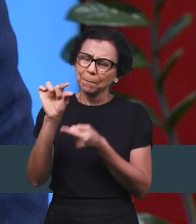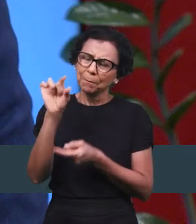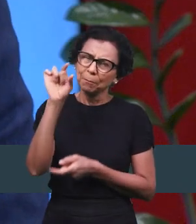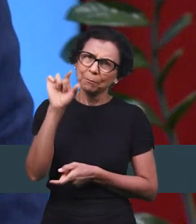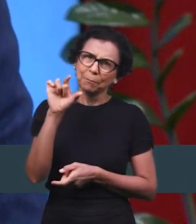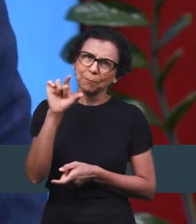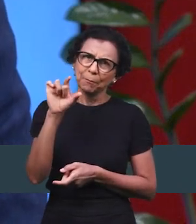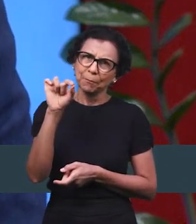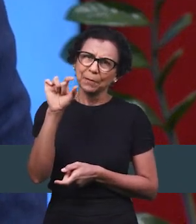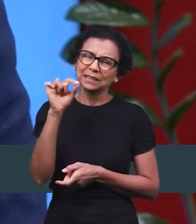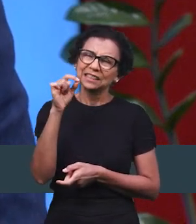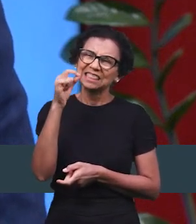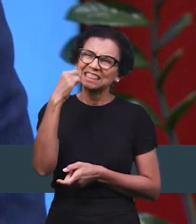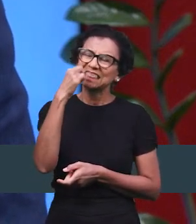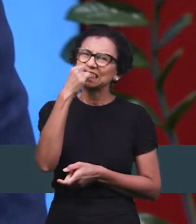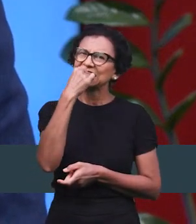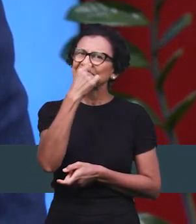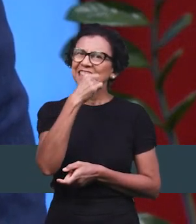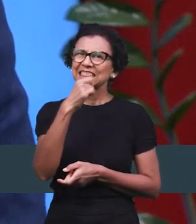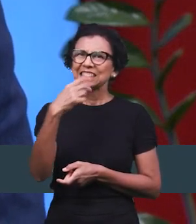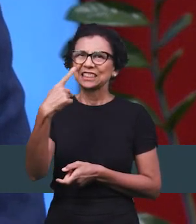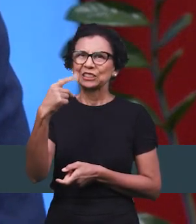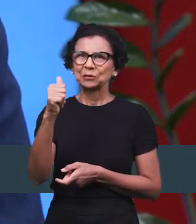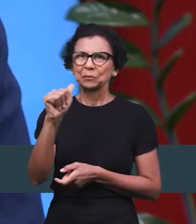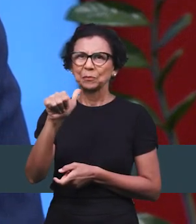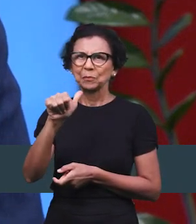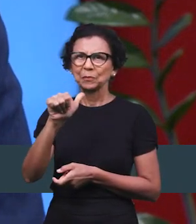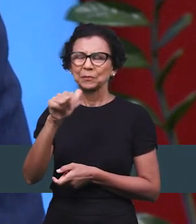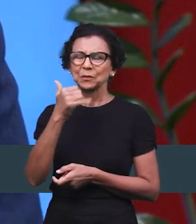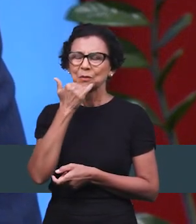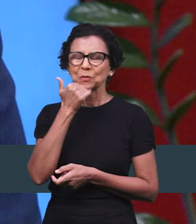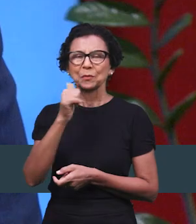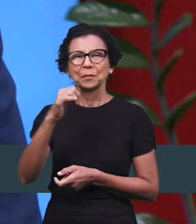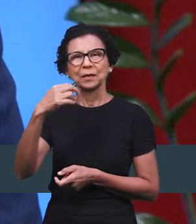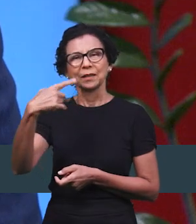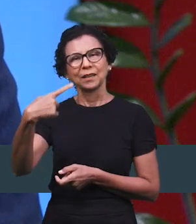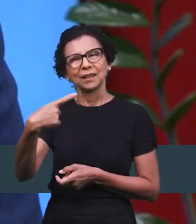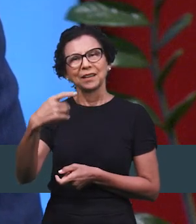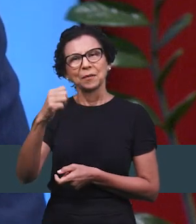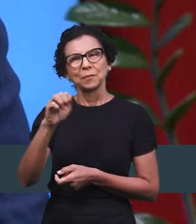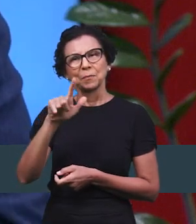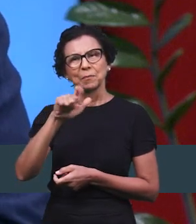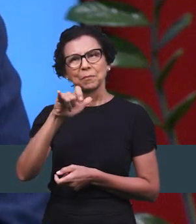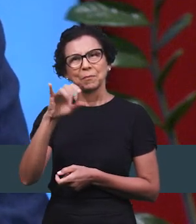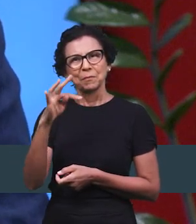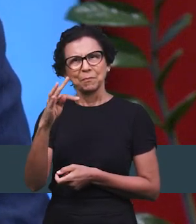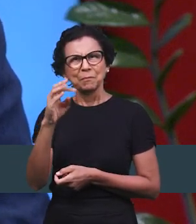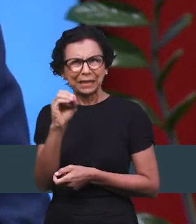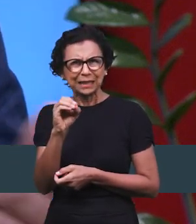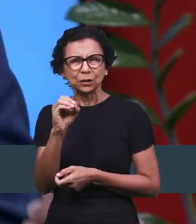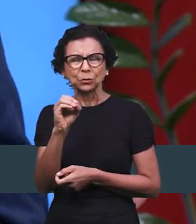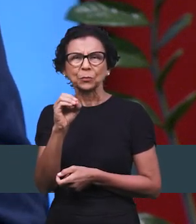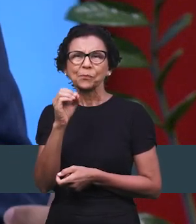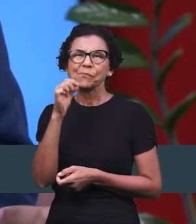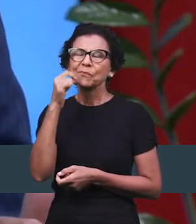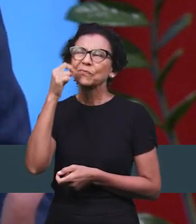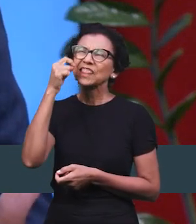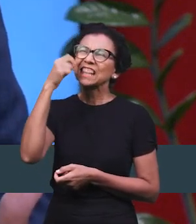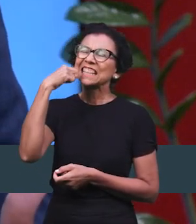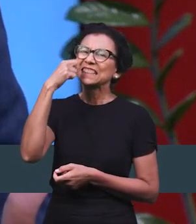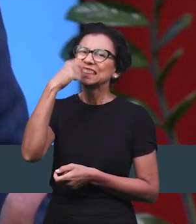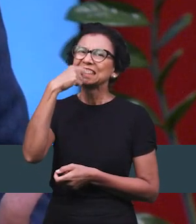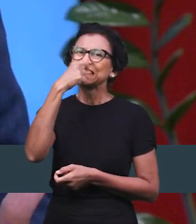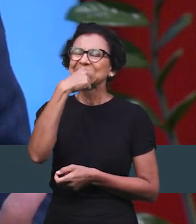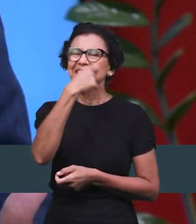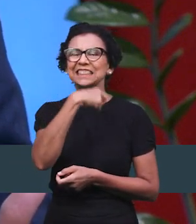dente e fica tentando tirar. Aí você machuca a gengiva e você não tira tudo, porque como a doutora disse que a gente